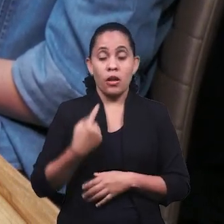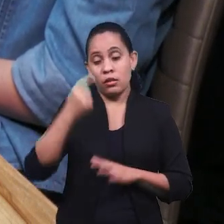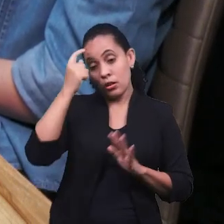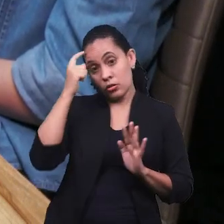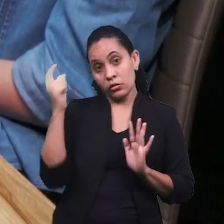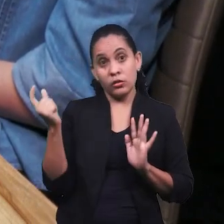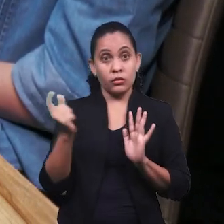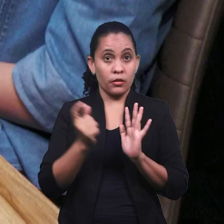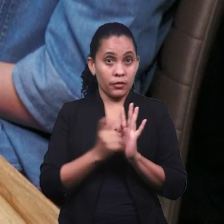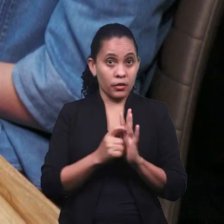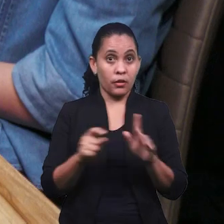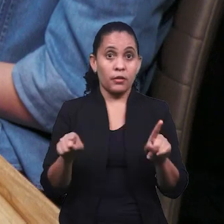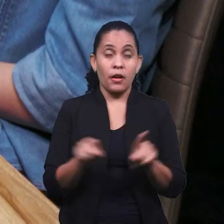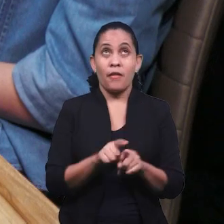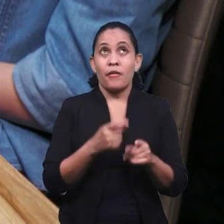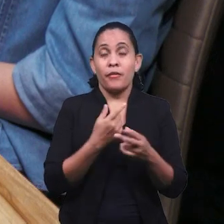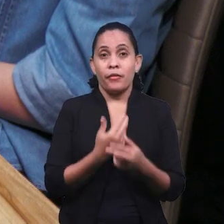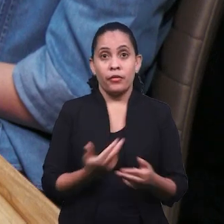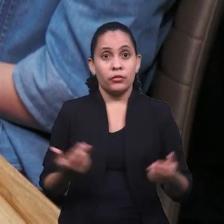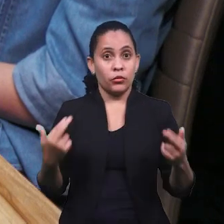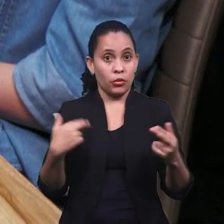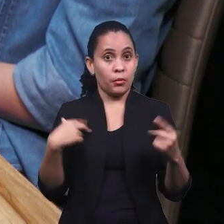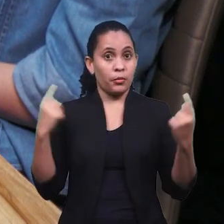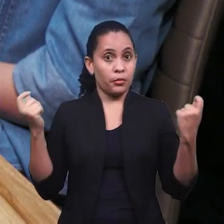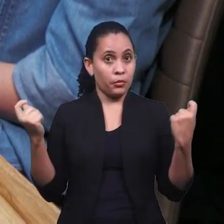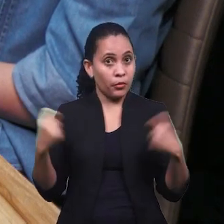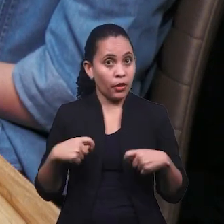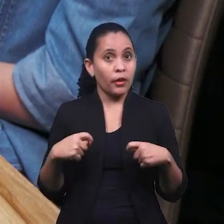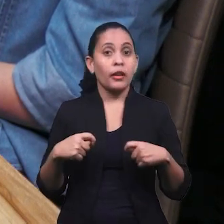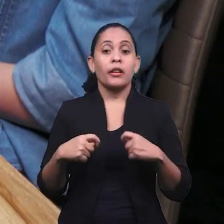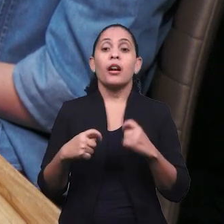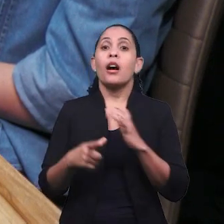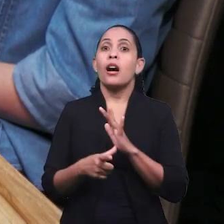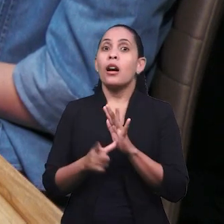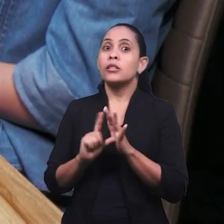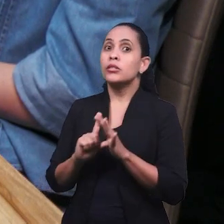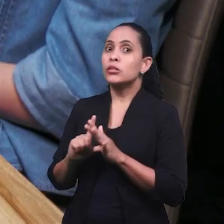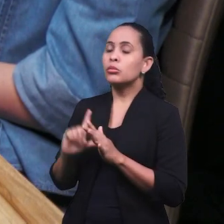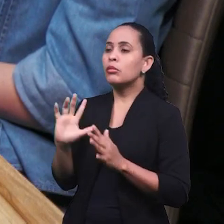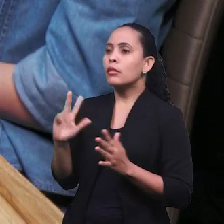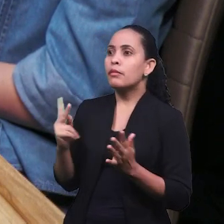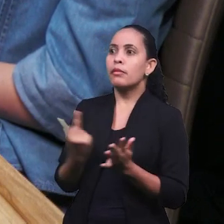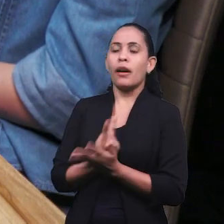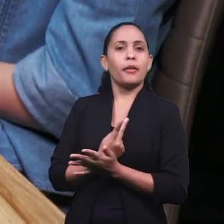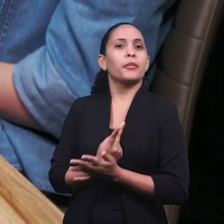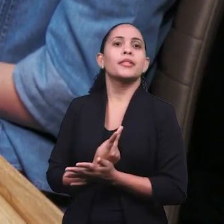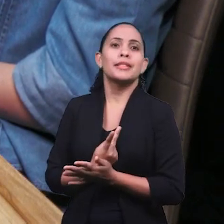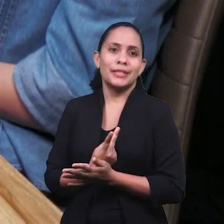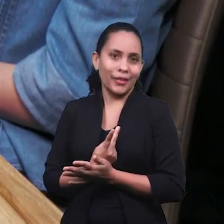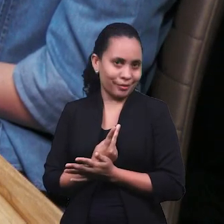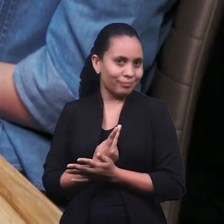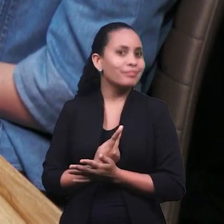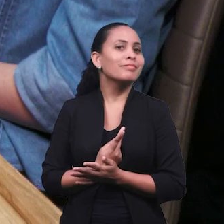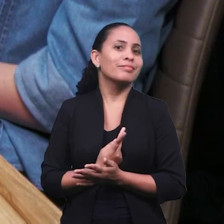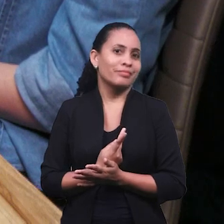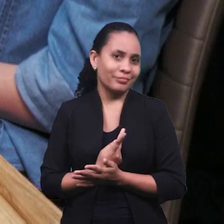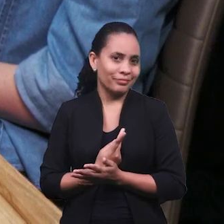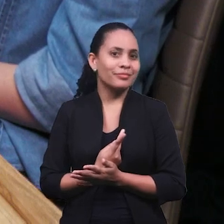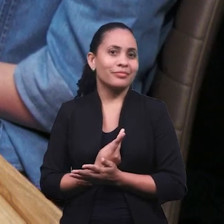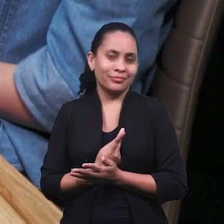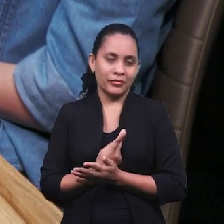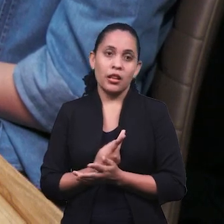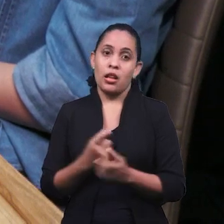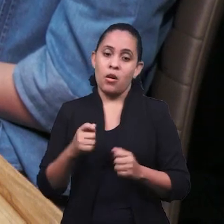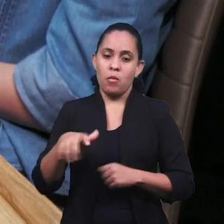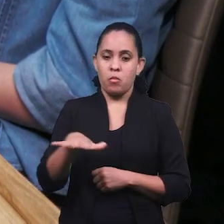essa parte de inteligência para minerar, para selecionar informações interessantes, para que sejam realmente, dê uma base